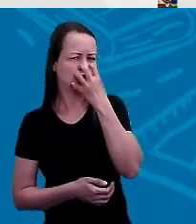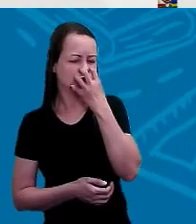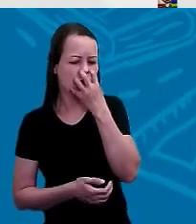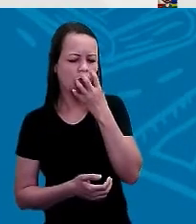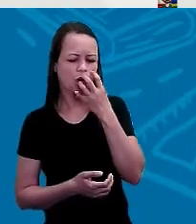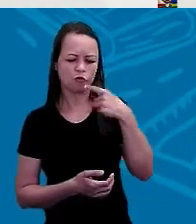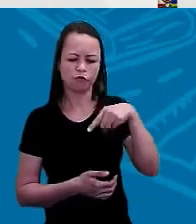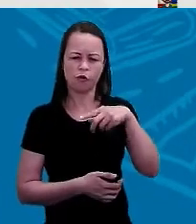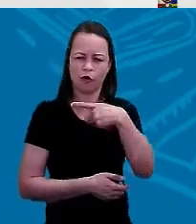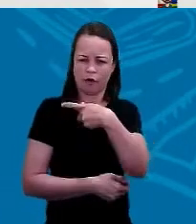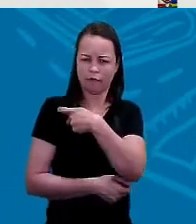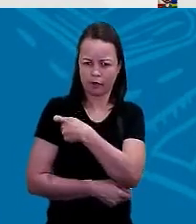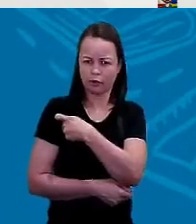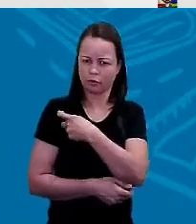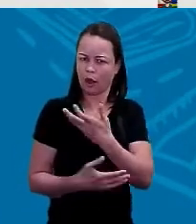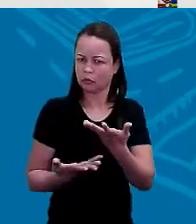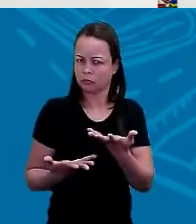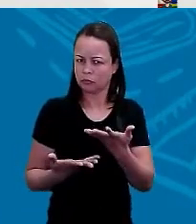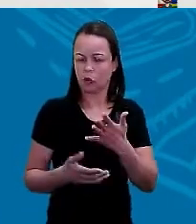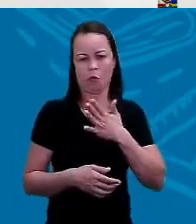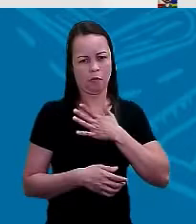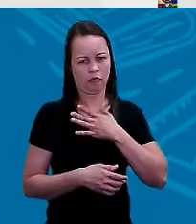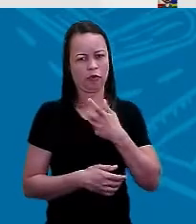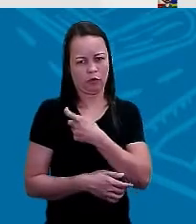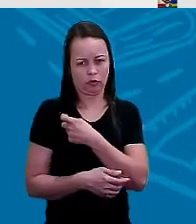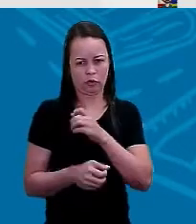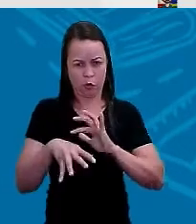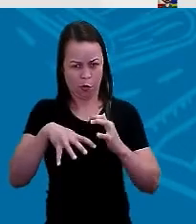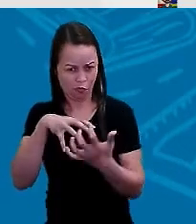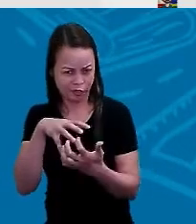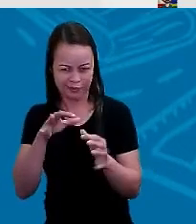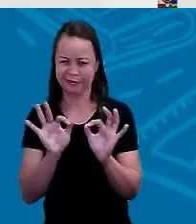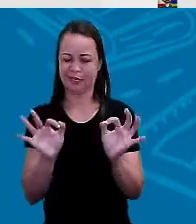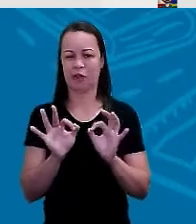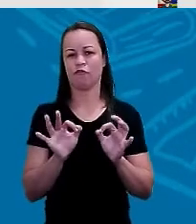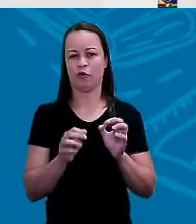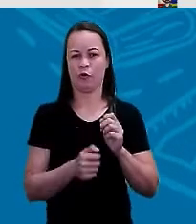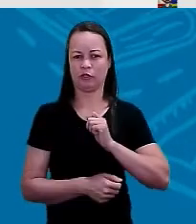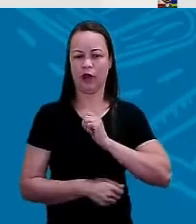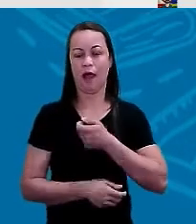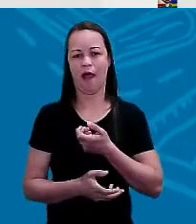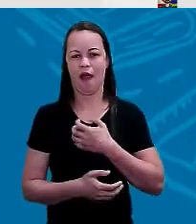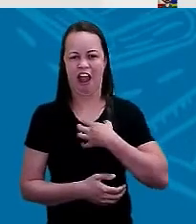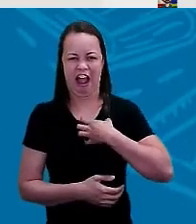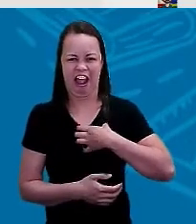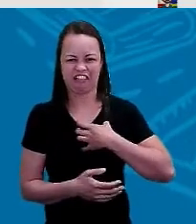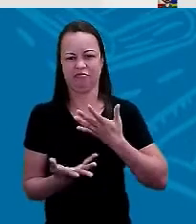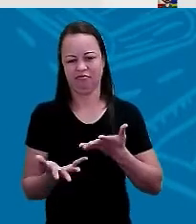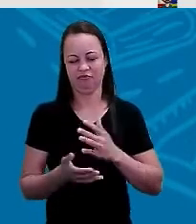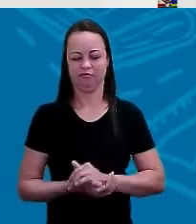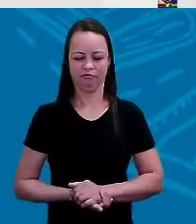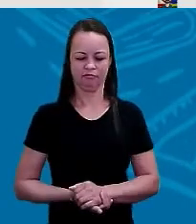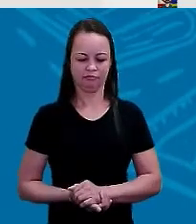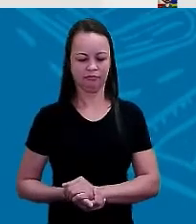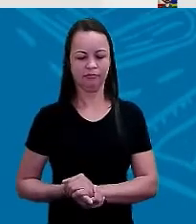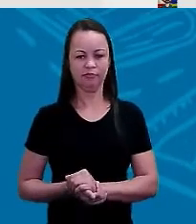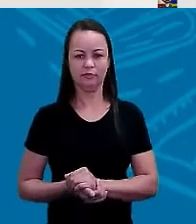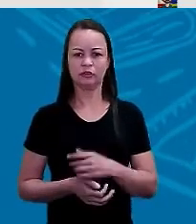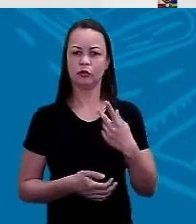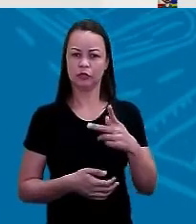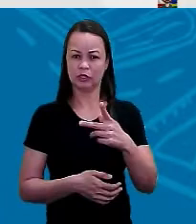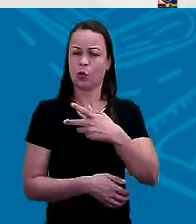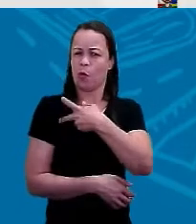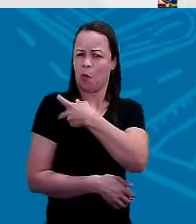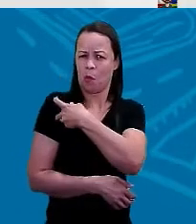vaccinated? O seu cachorro foi vacinado? O meu foi. Mas não foi contra a Covid, não foi contra a raiva mesmo. Ok? So, was your dog vaccinated? O seu cachorro